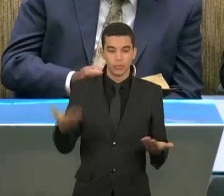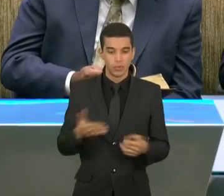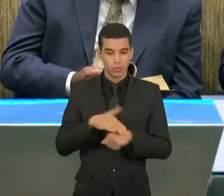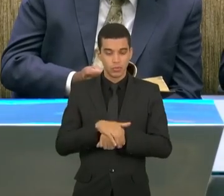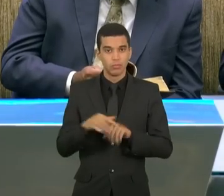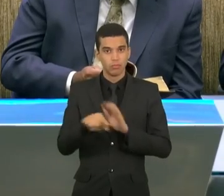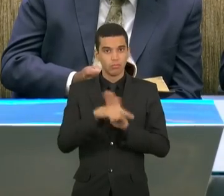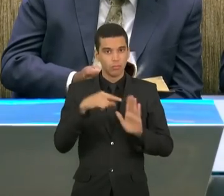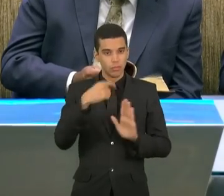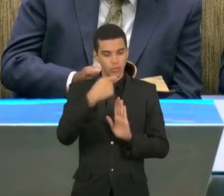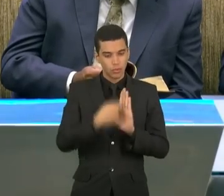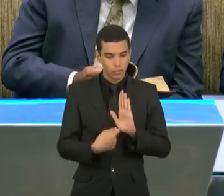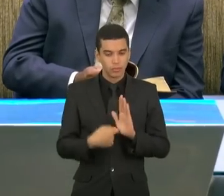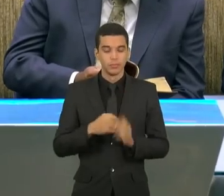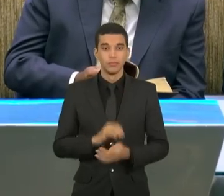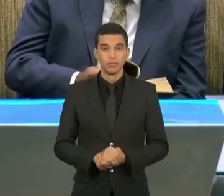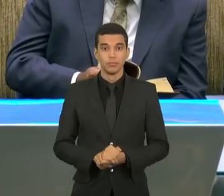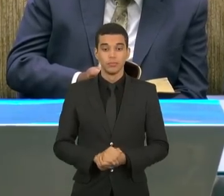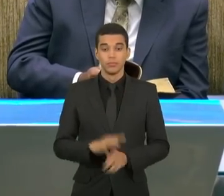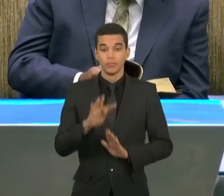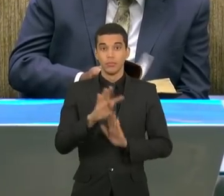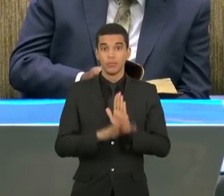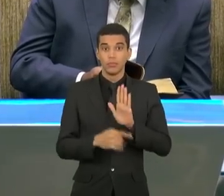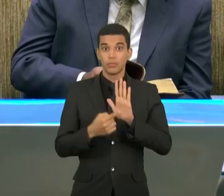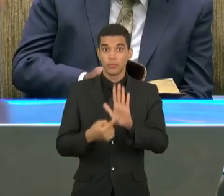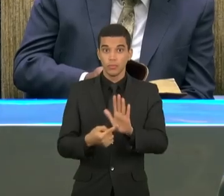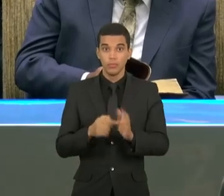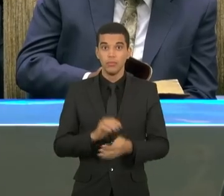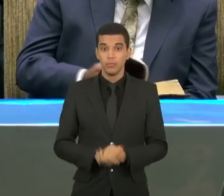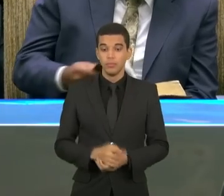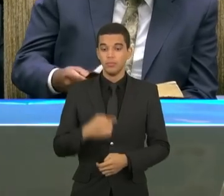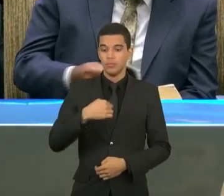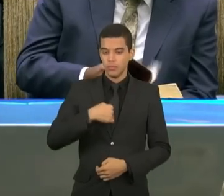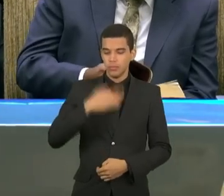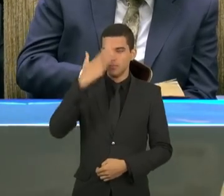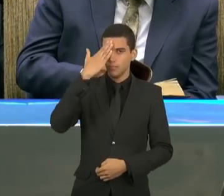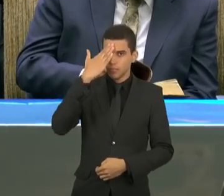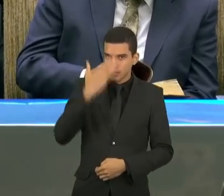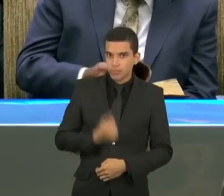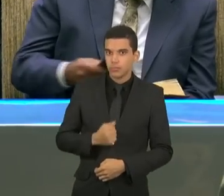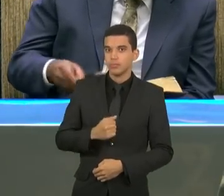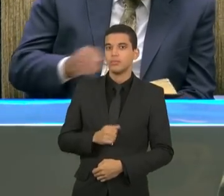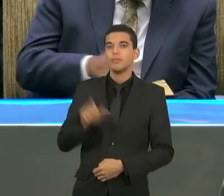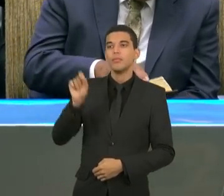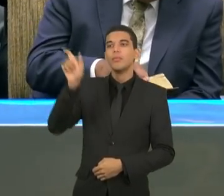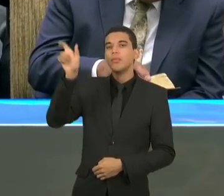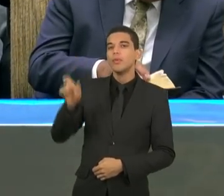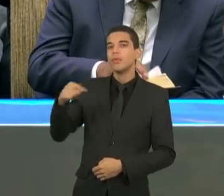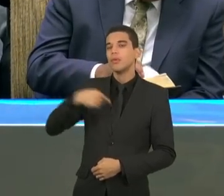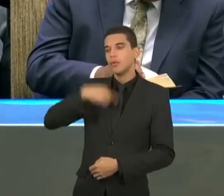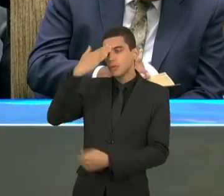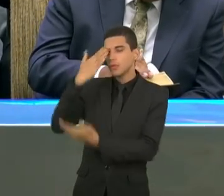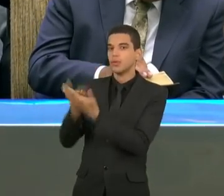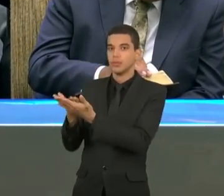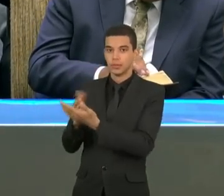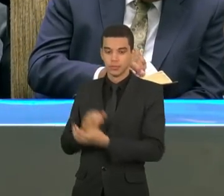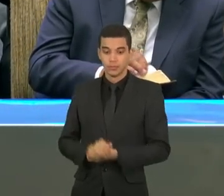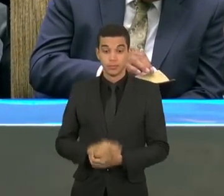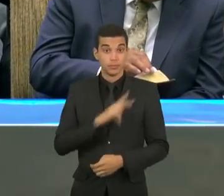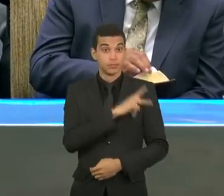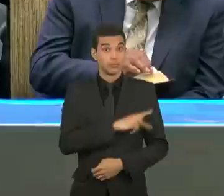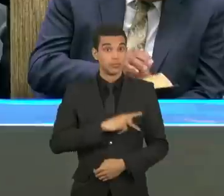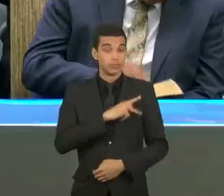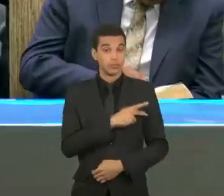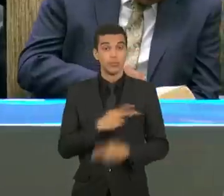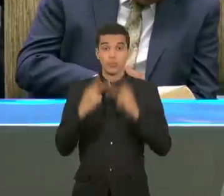Porque eu sei em quem tenho crido. Veja que antes de Paulo dizer isso, ele está falando de